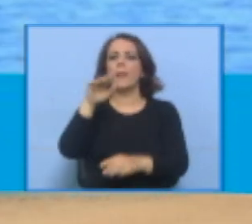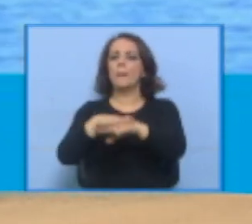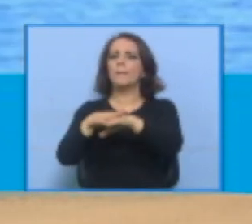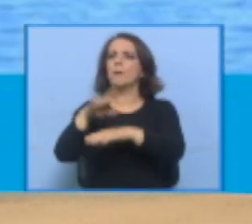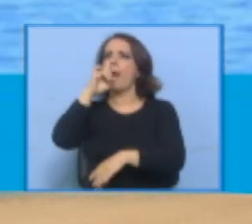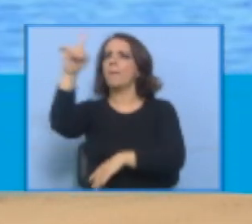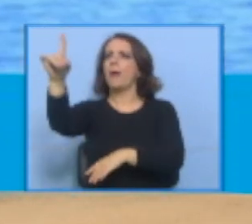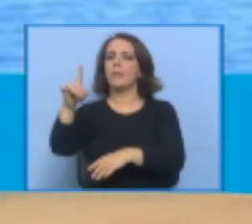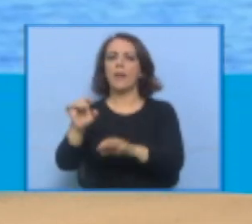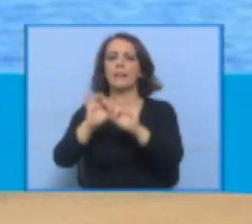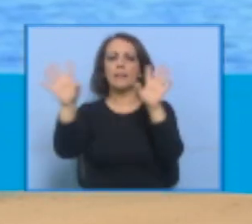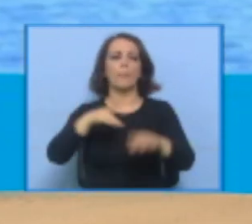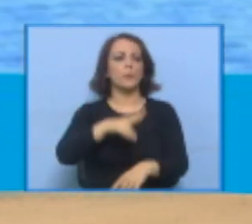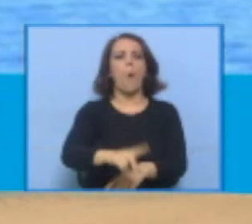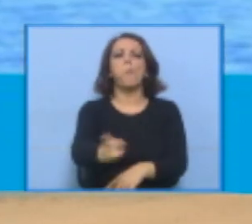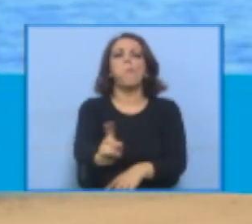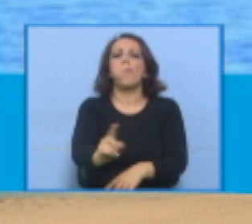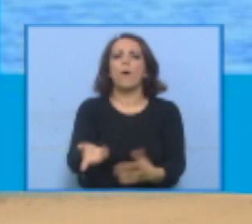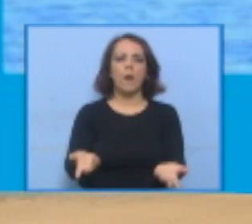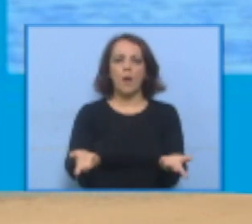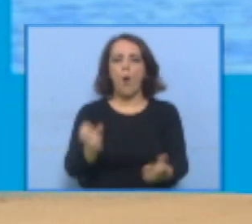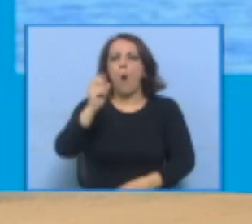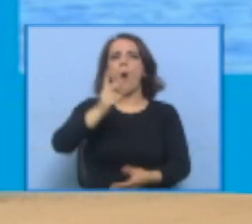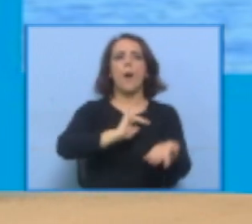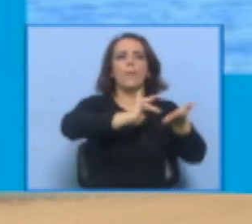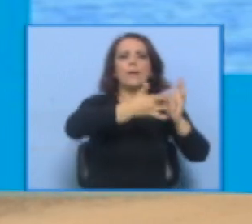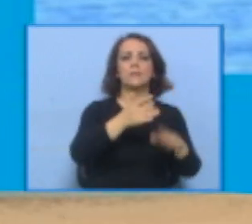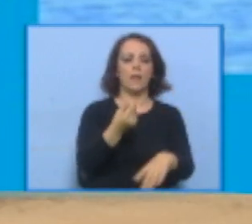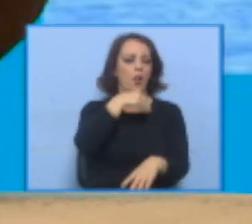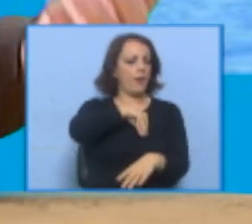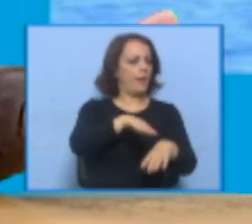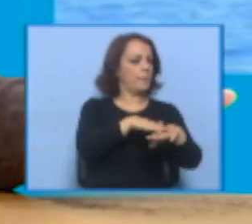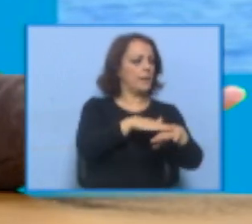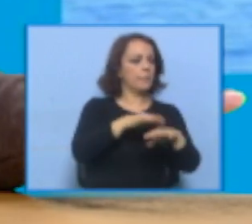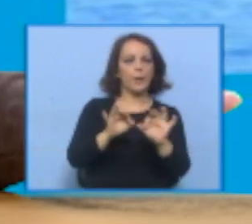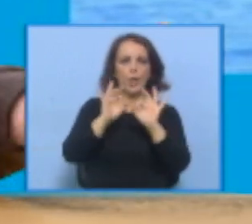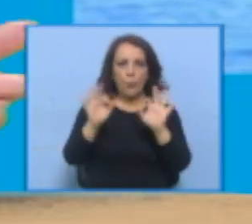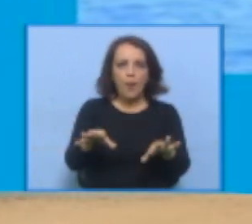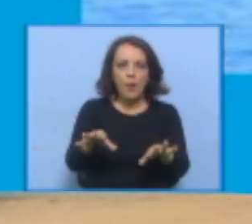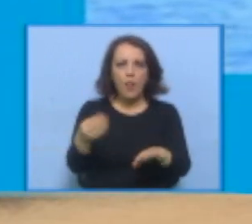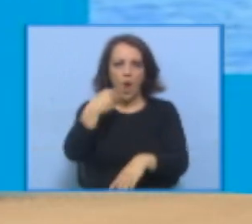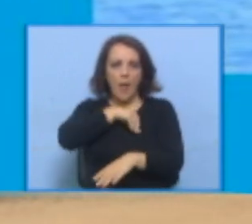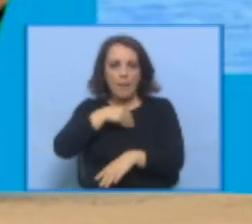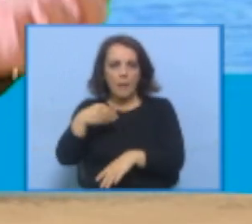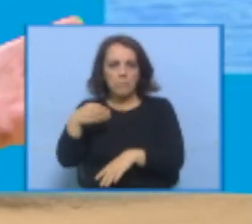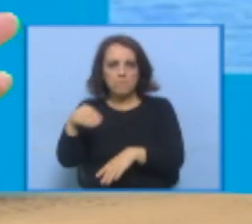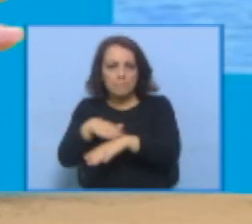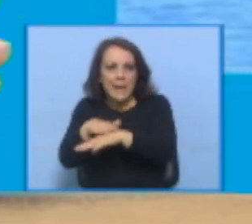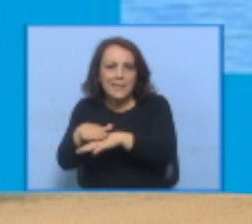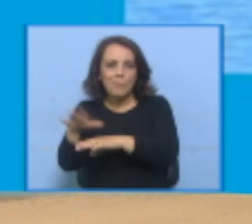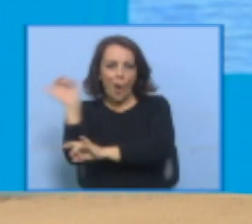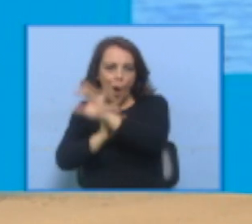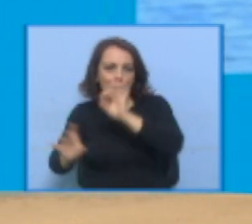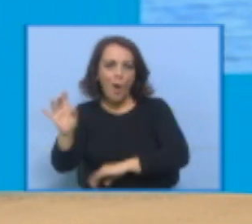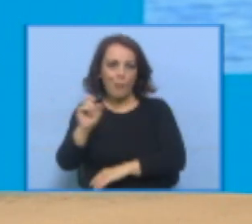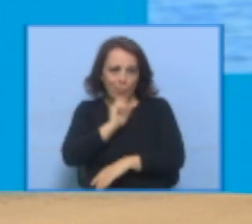igual ao salário mínimo de Portugal, ou que o salário mínimo no Brasil pode ser o mesmo salário mínimo de qualquer país da Europa.